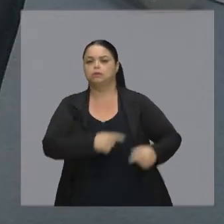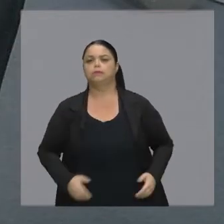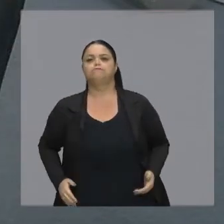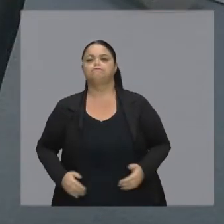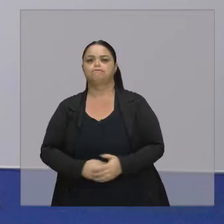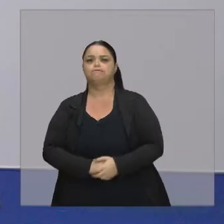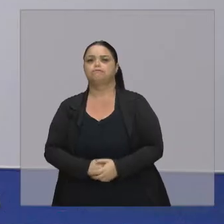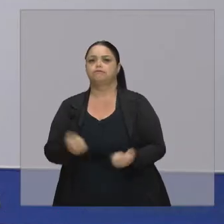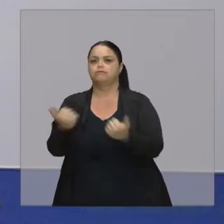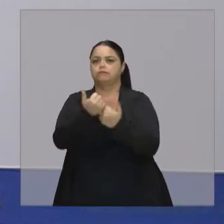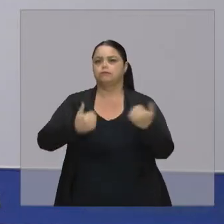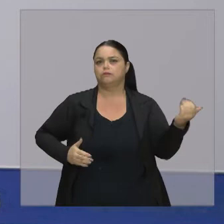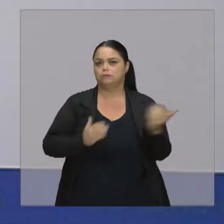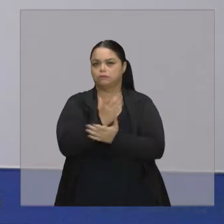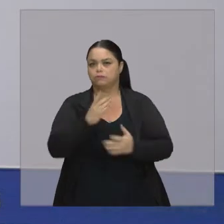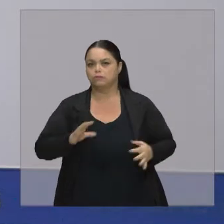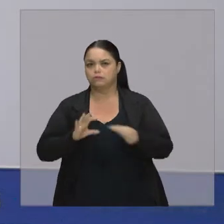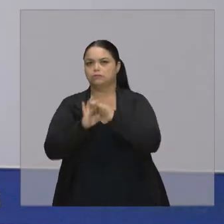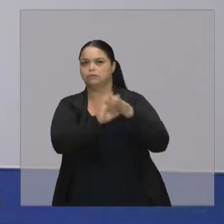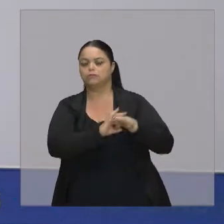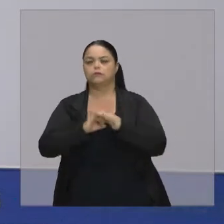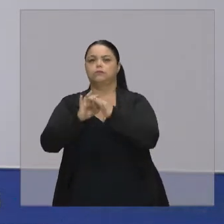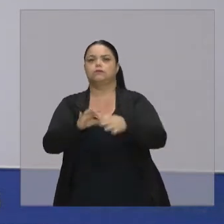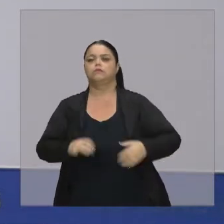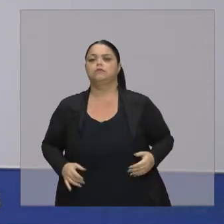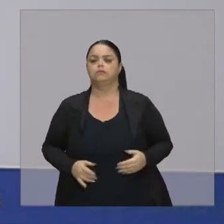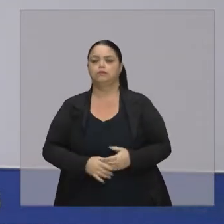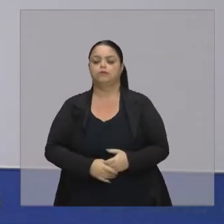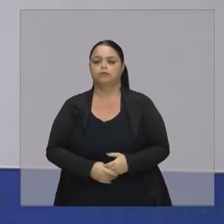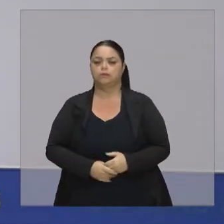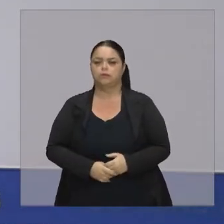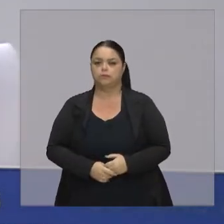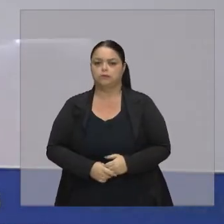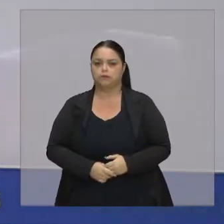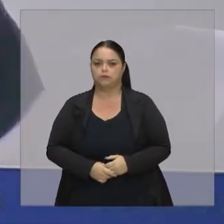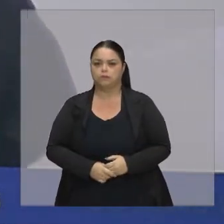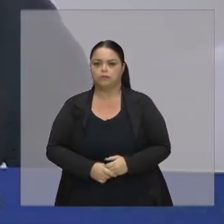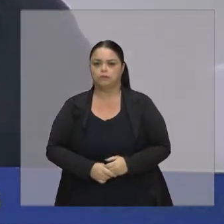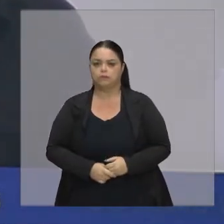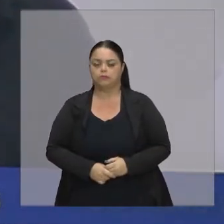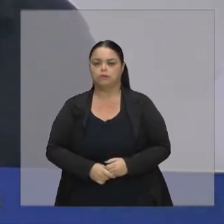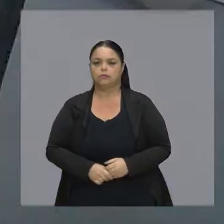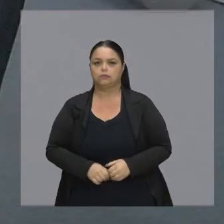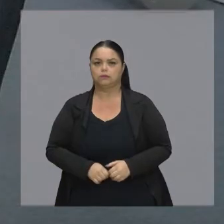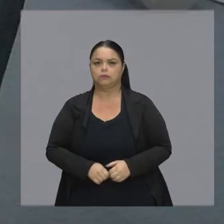contrária. Substitutivo aprovado por unanimidade. Esse mesmo, né?